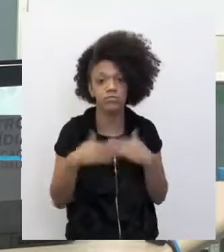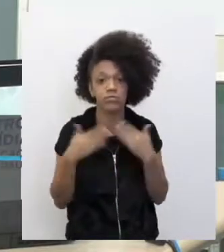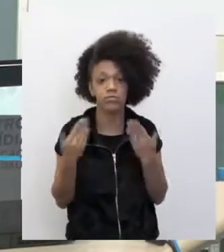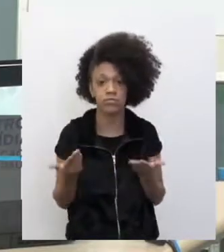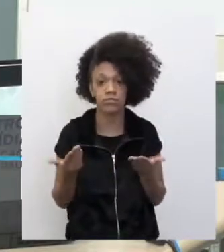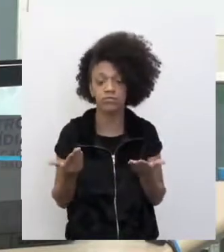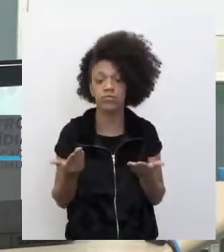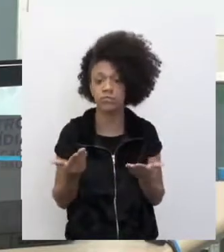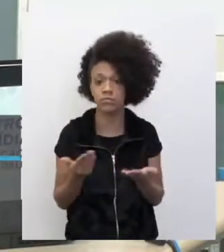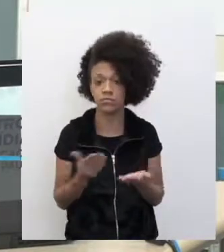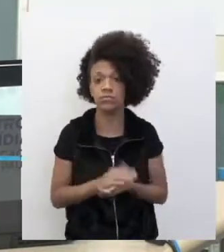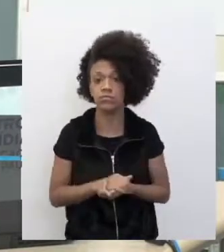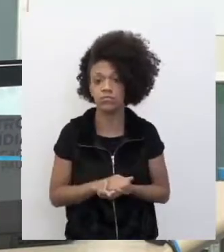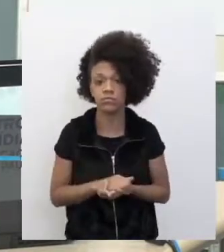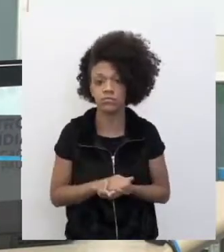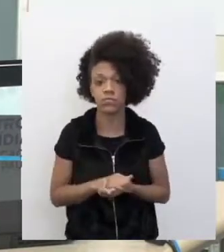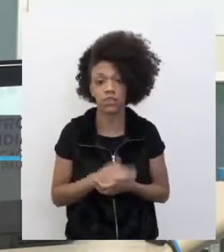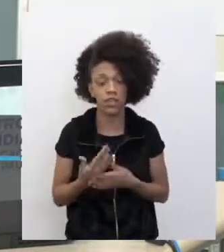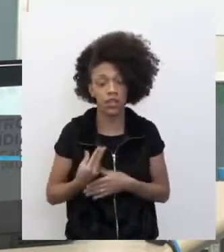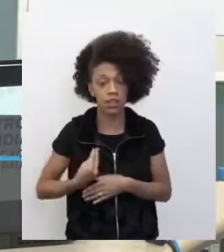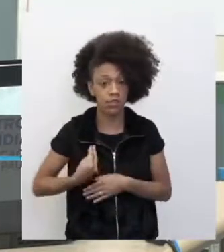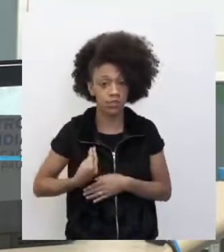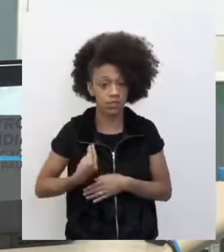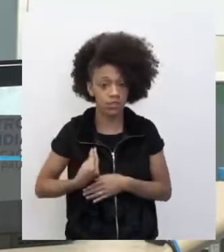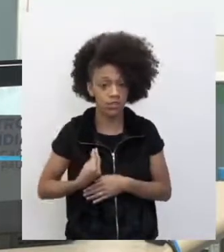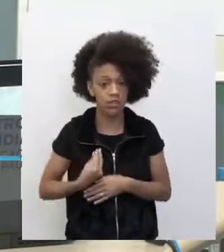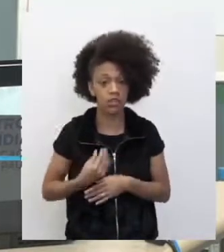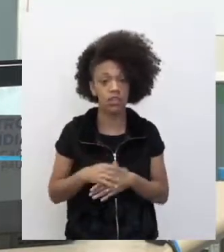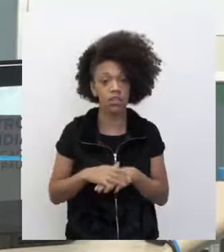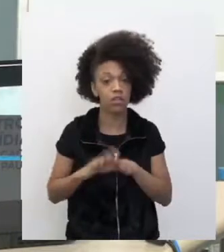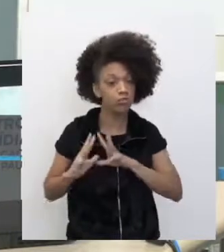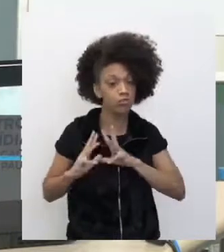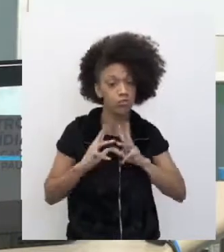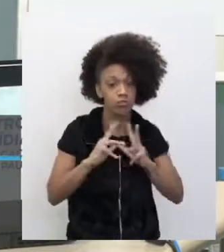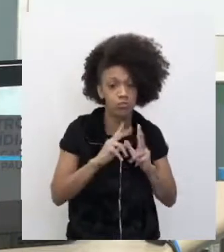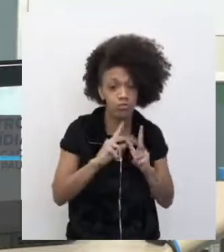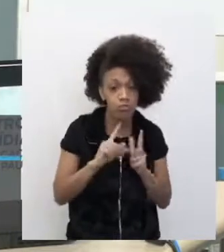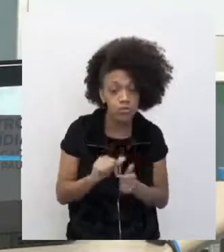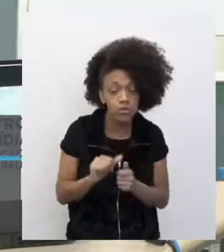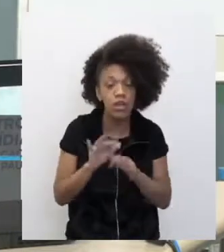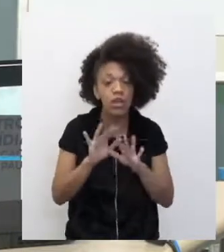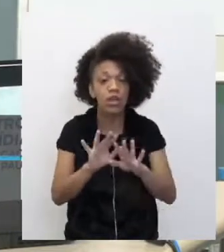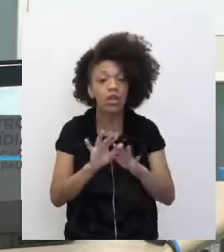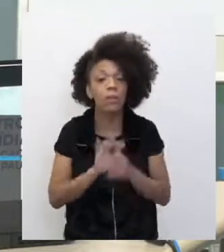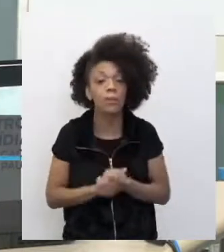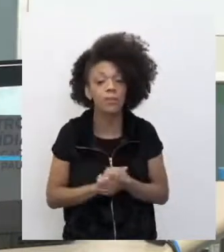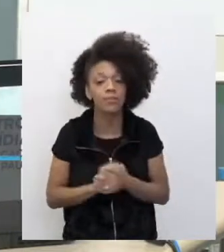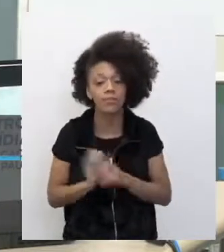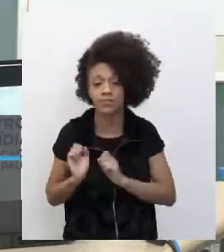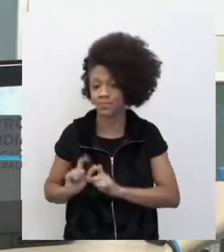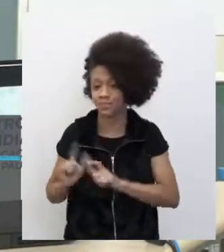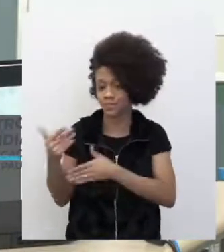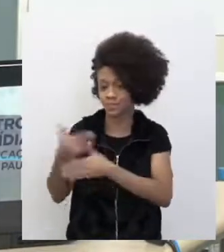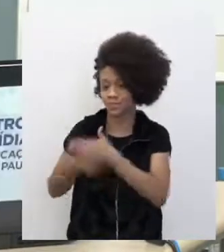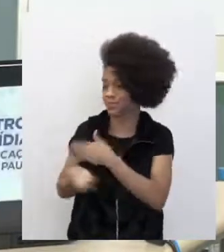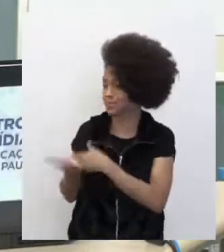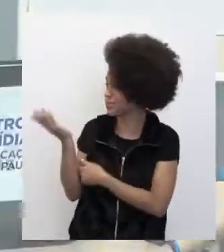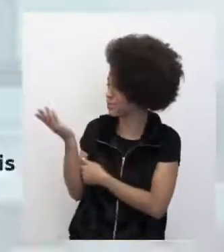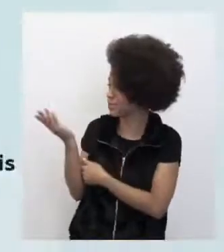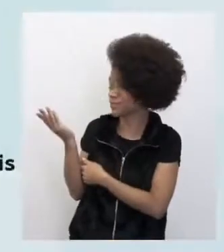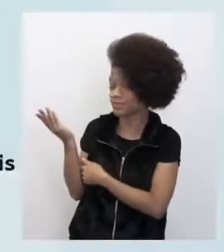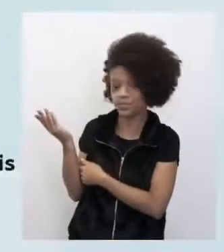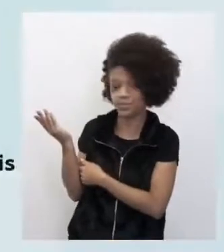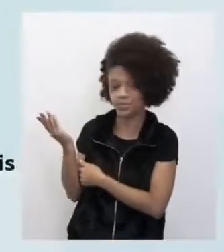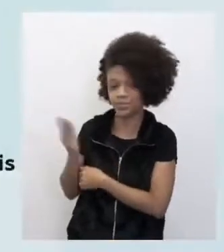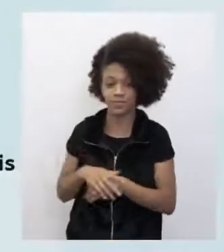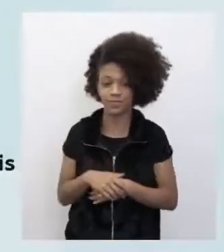de existir no mundo, tanto quanto a mim e o Ed, não é? E olha só na tela, gente, esse é o PC